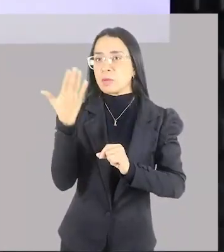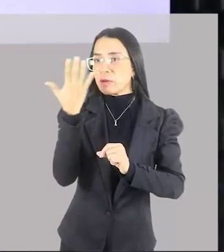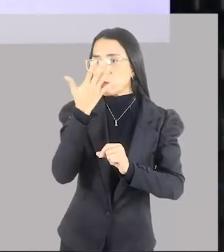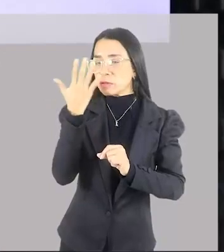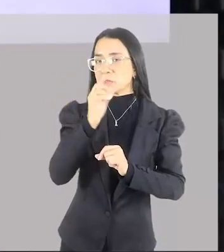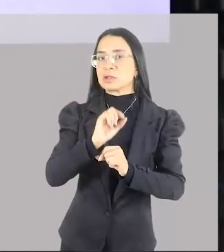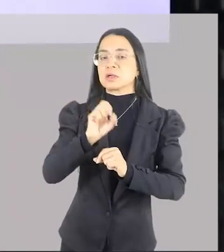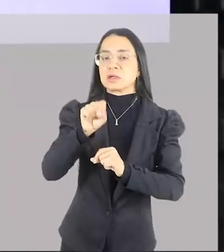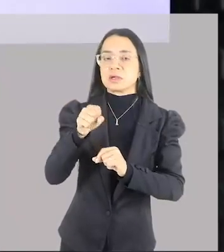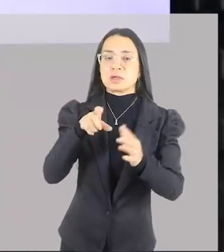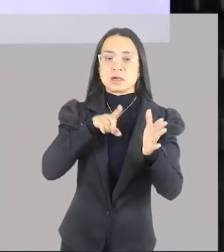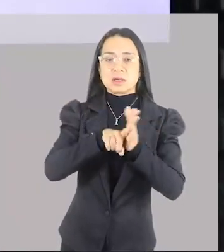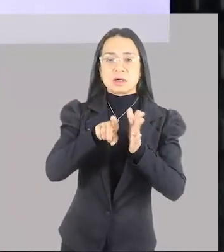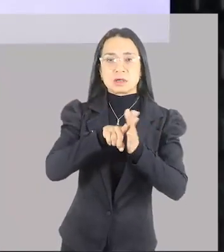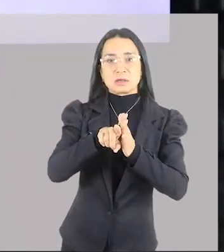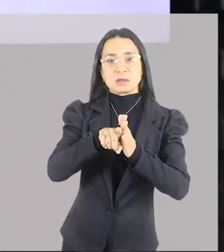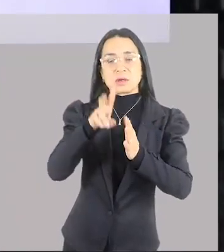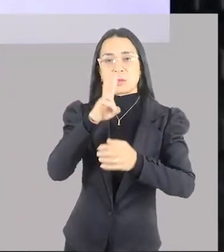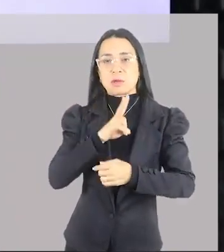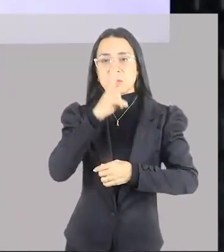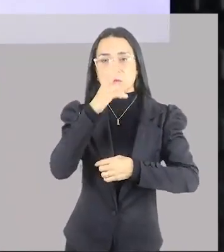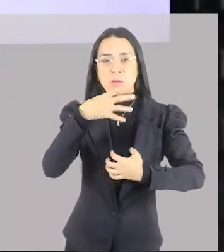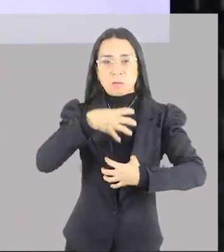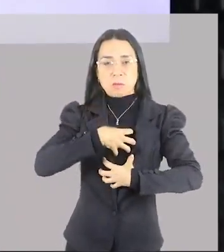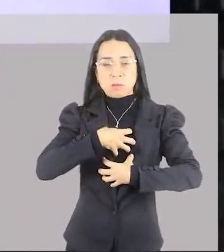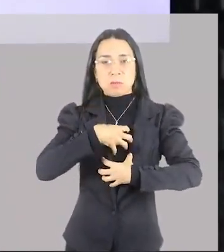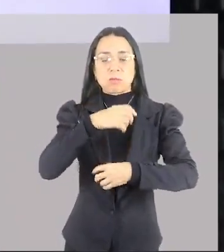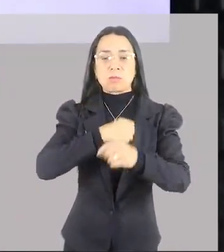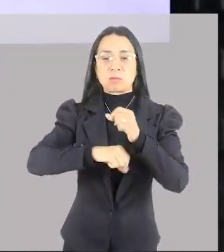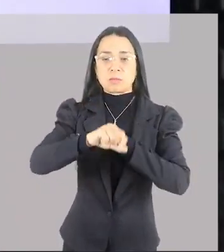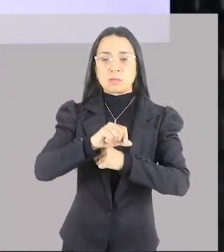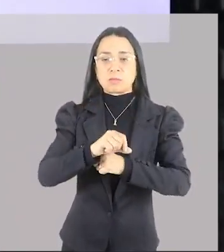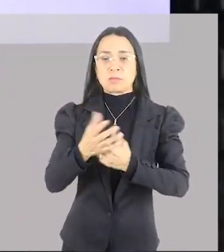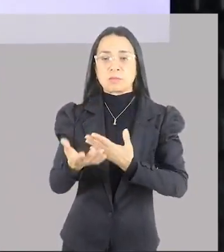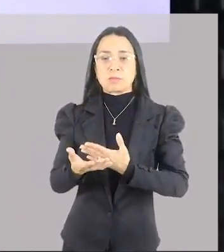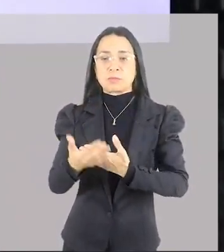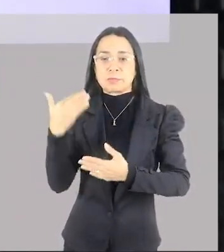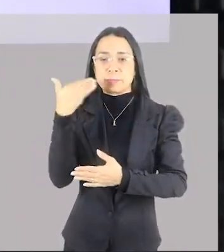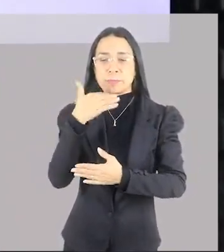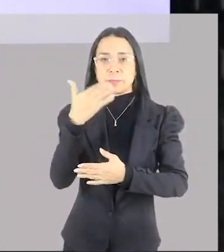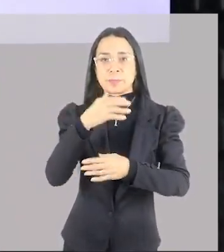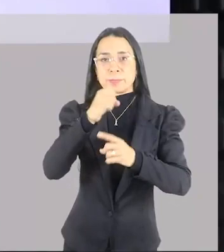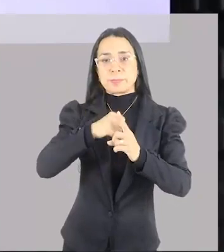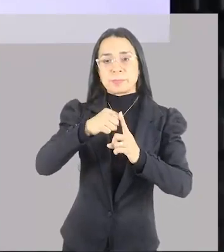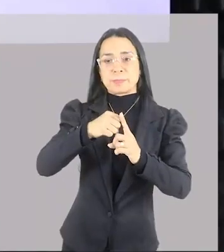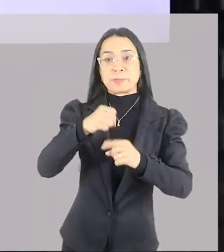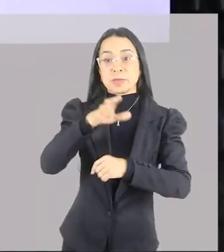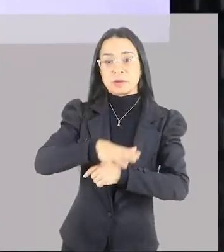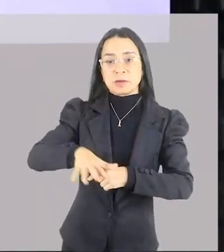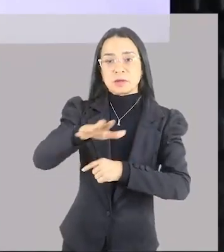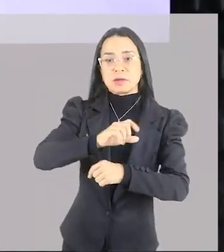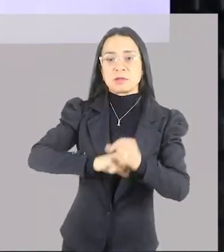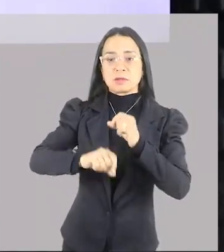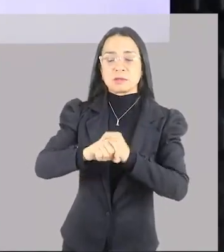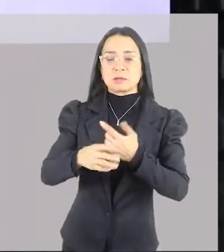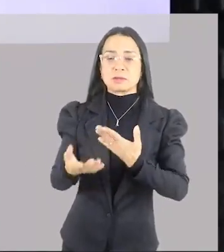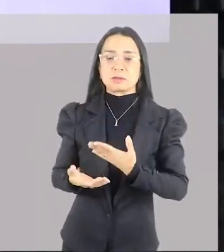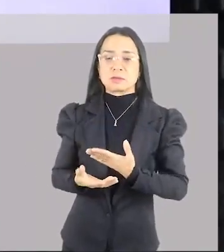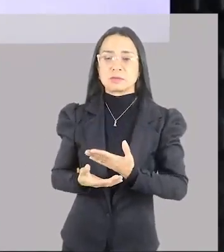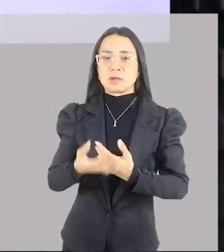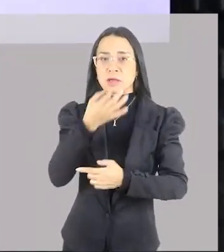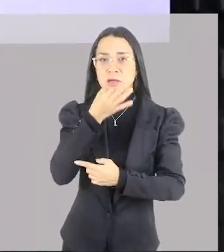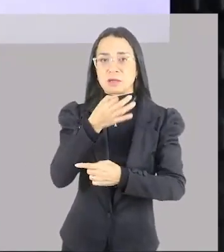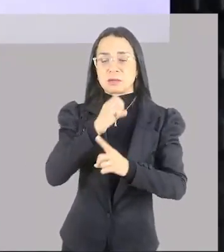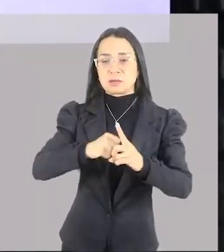sim a questão da intensidade da emoção, deformação da realidade, anti-academicismo,